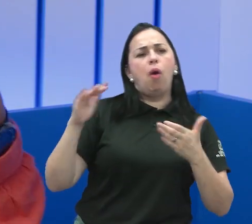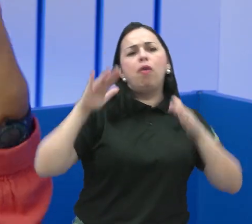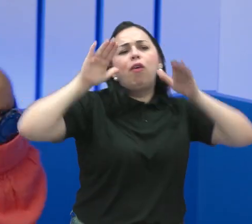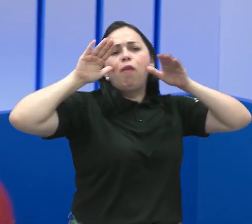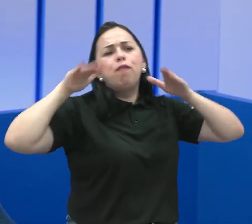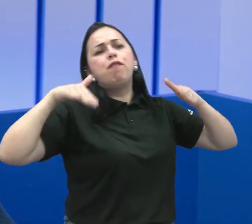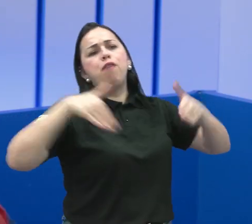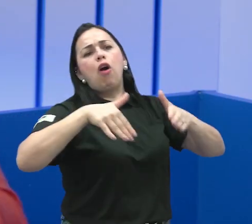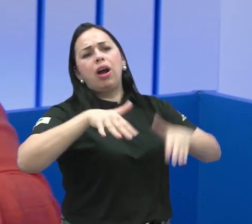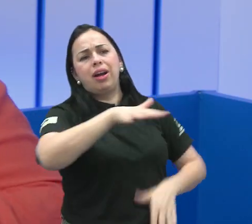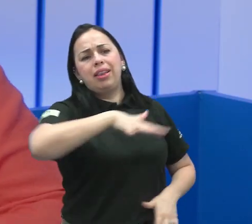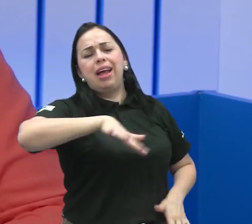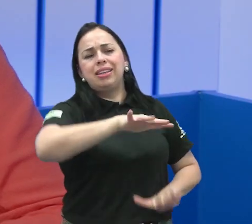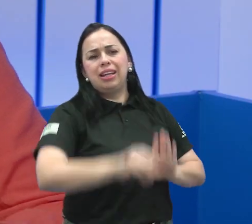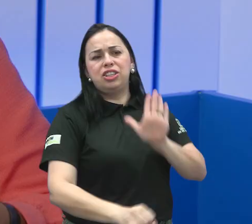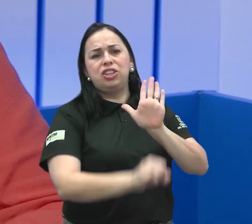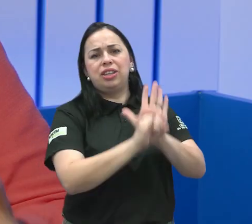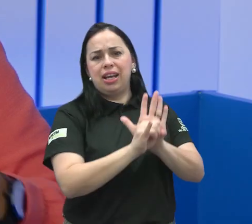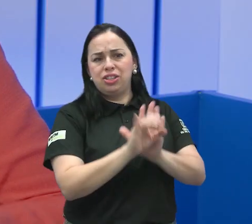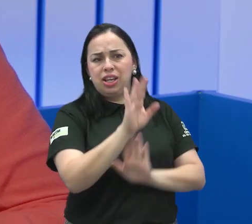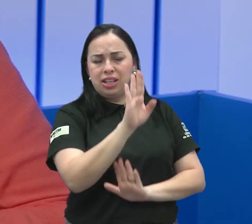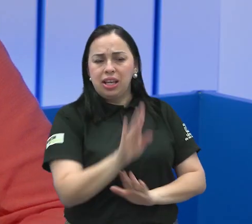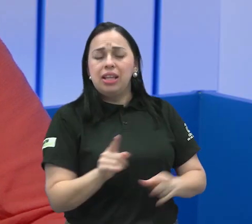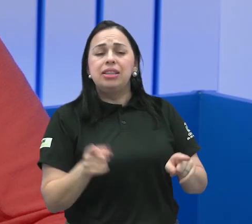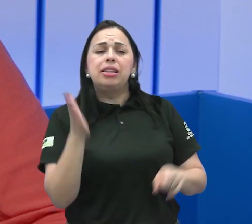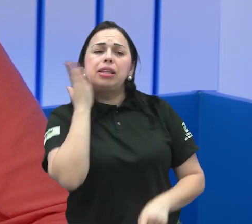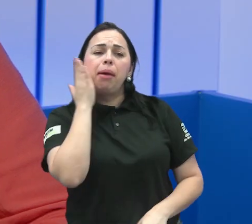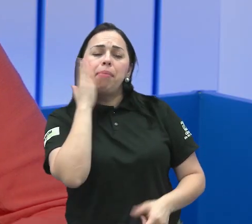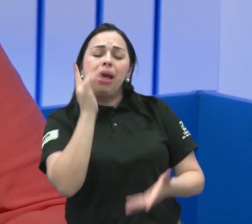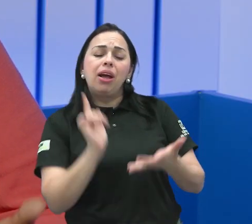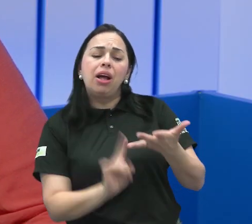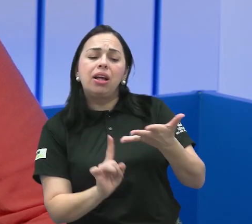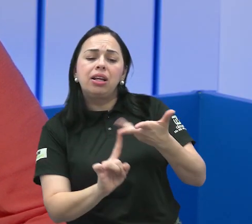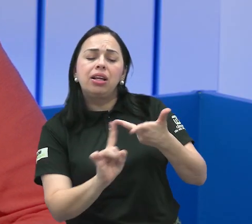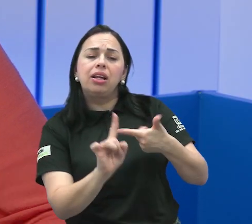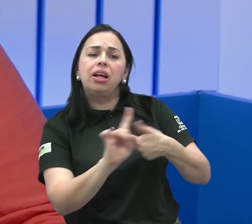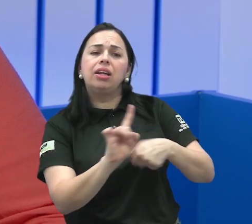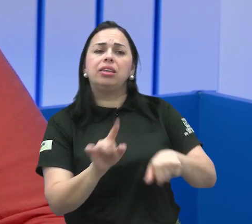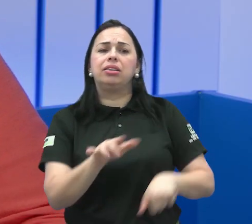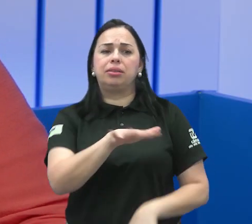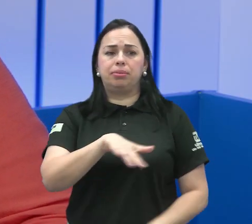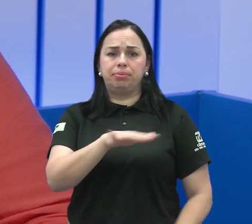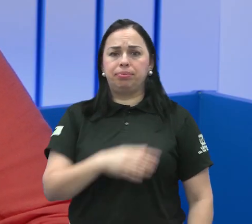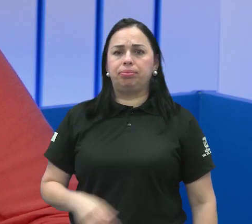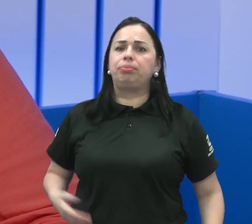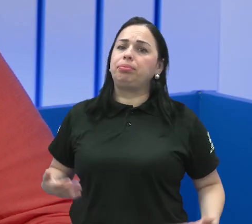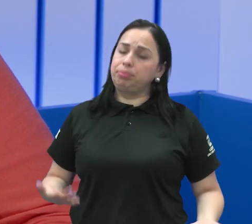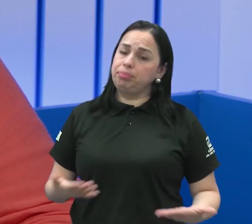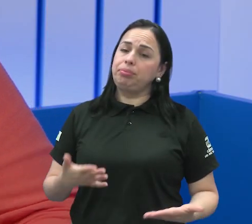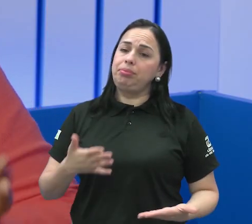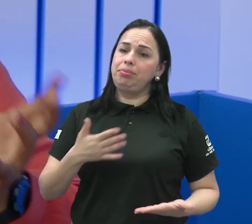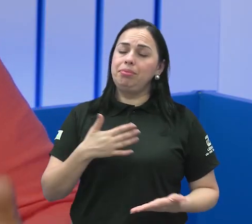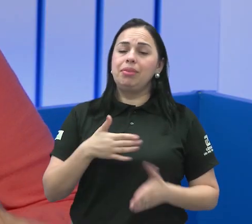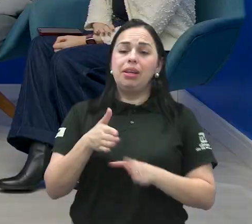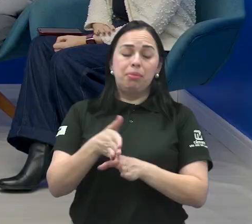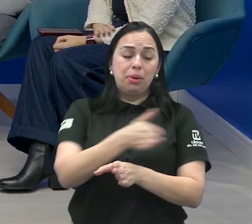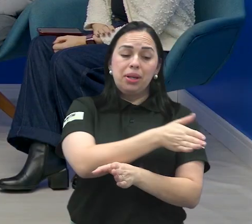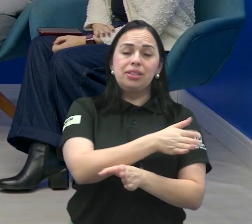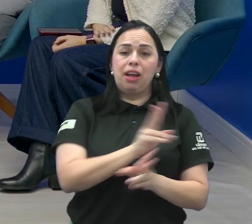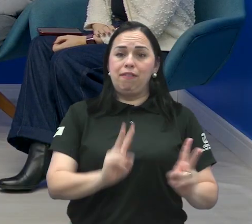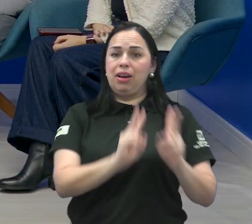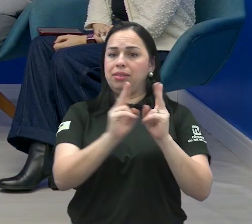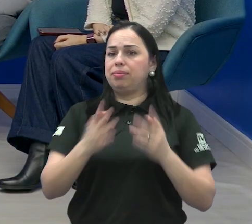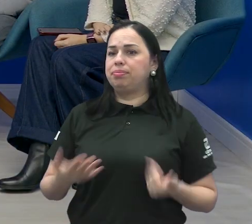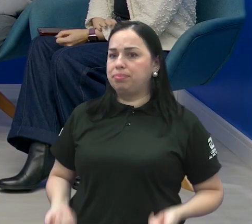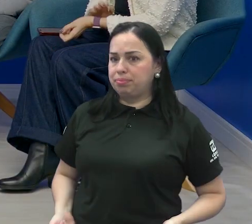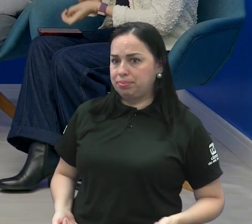e passe a olhar um pouco melhor as nossas necessidades e construir estratégias locais. É isso que é ser